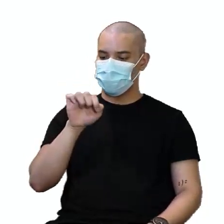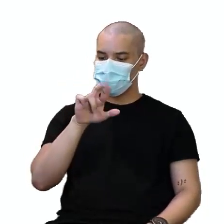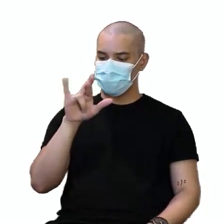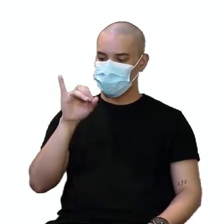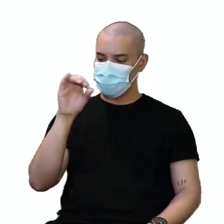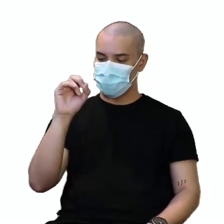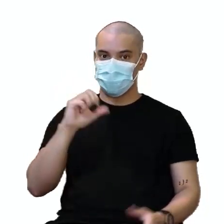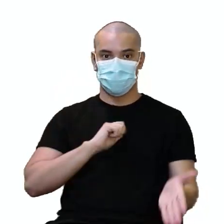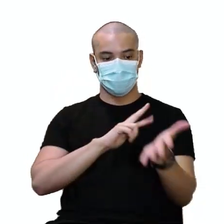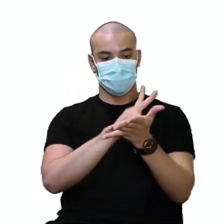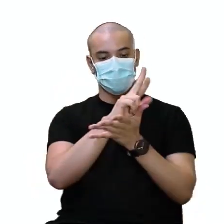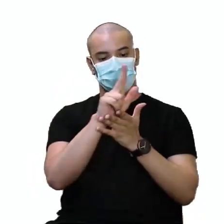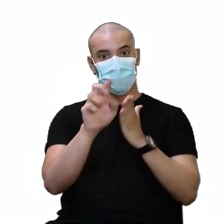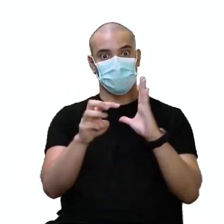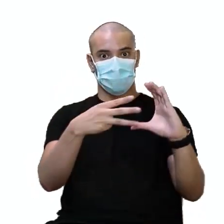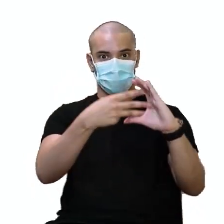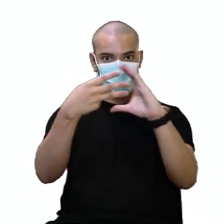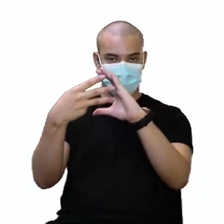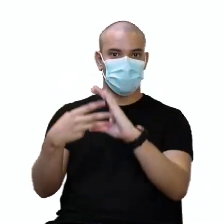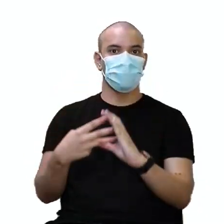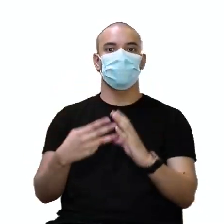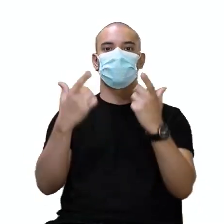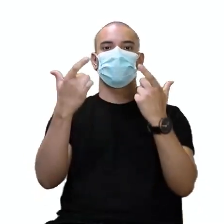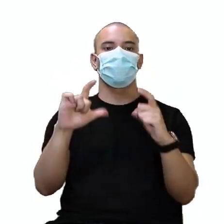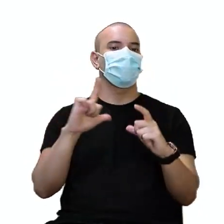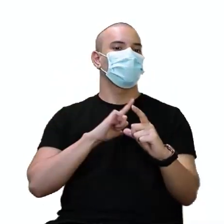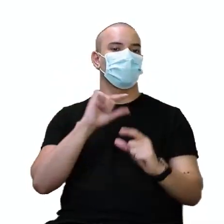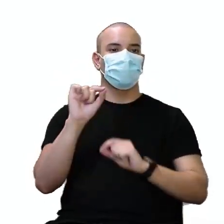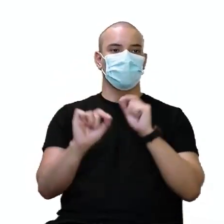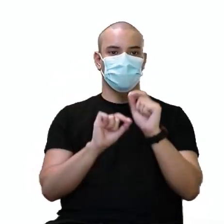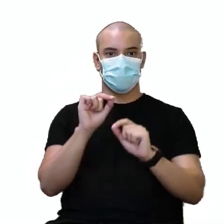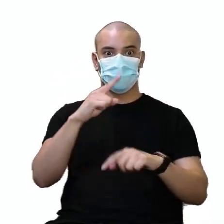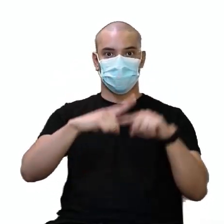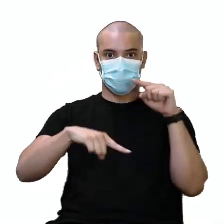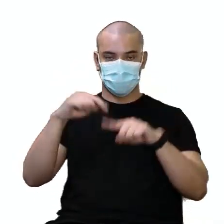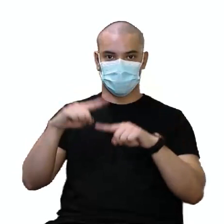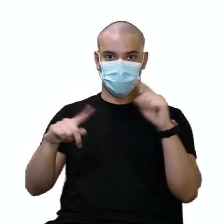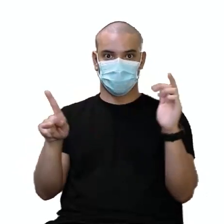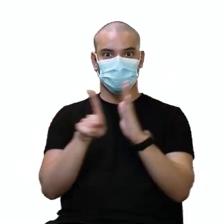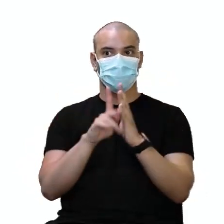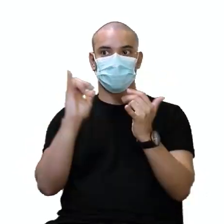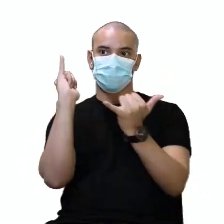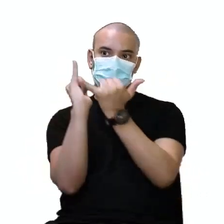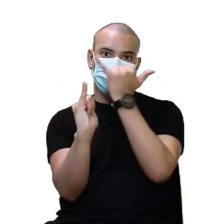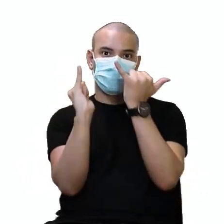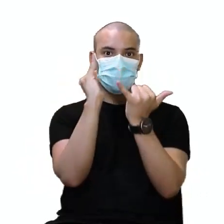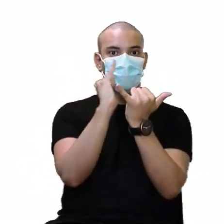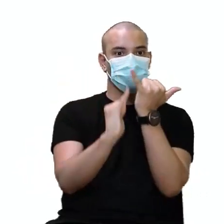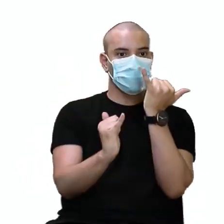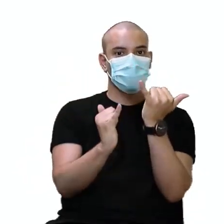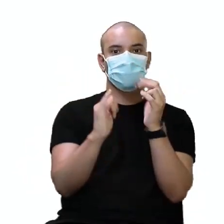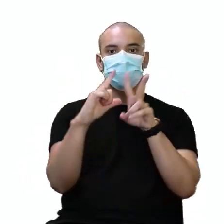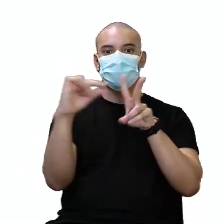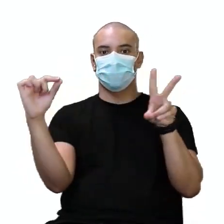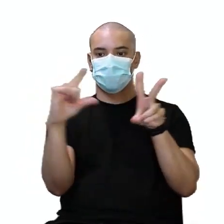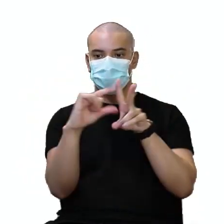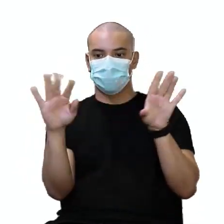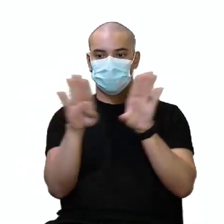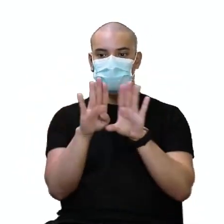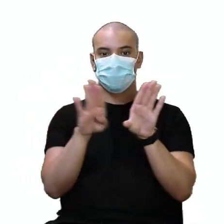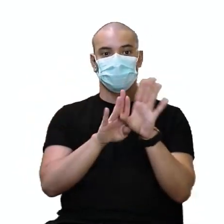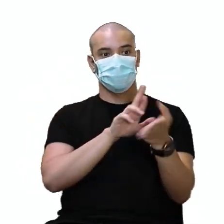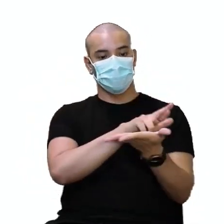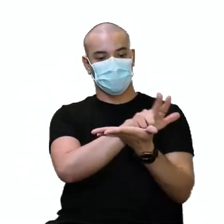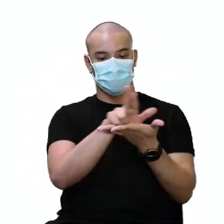seja, pluricelulares, onde você vai ter tanto organismos parecido com vegetais, parecido